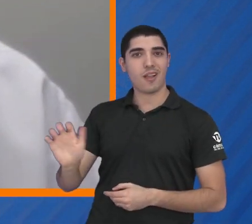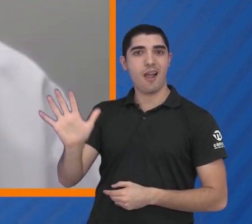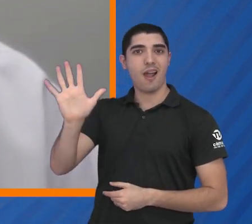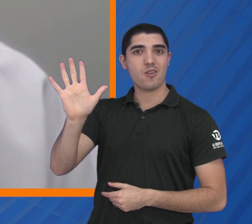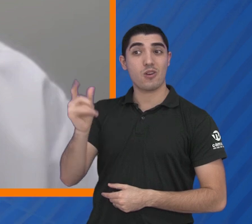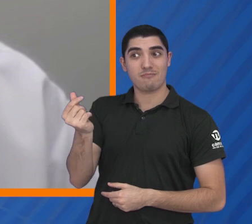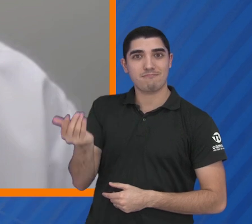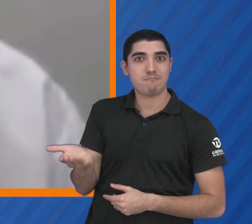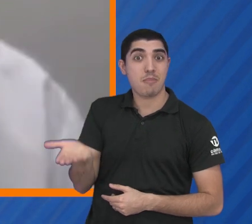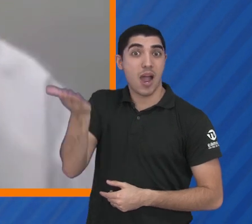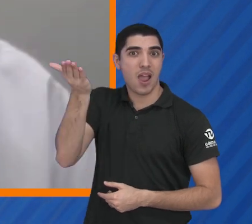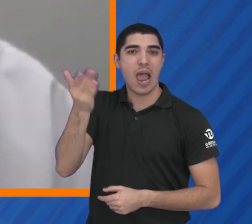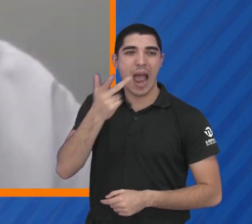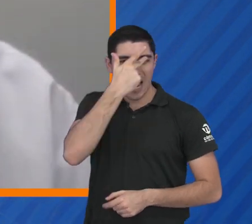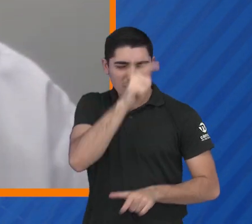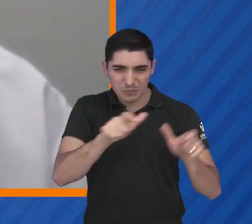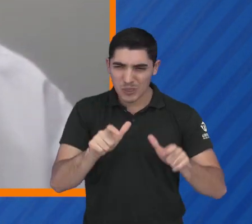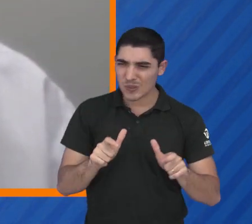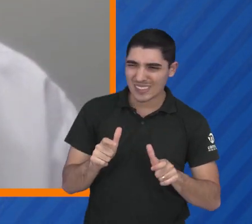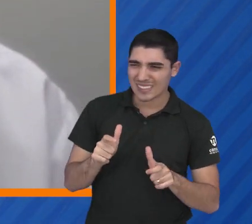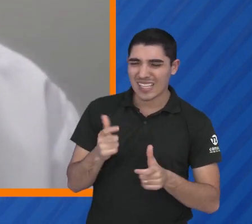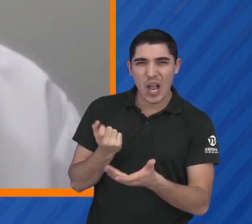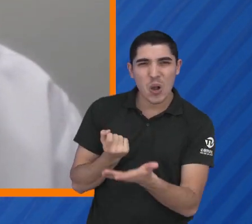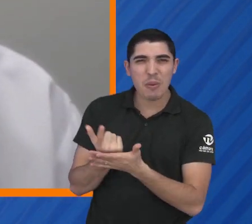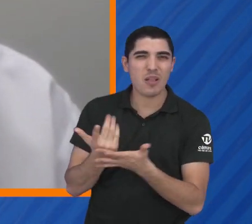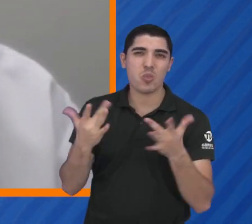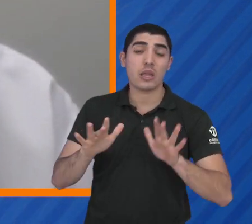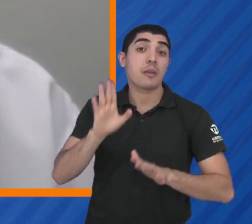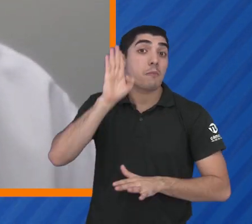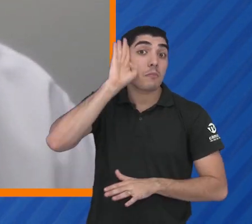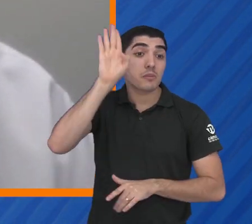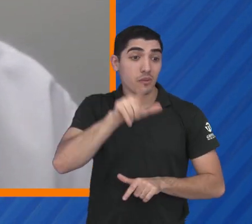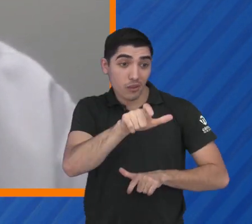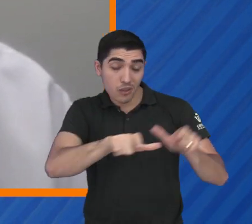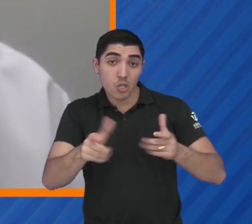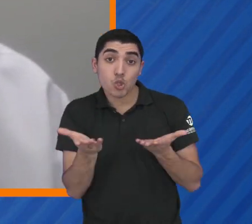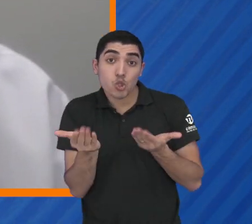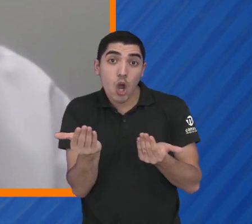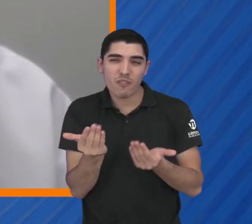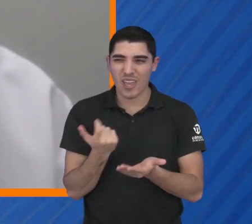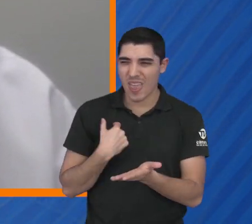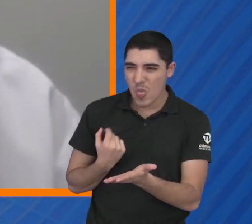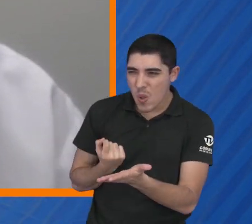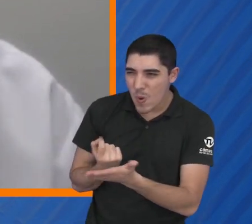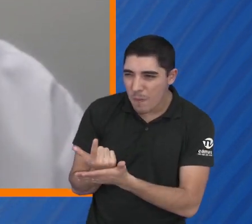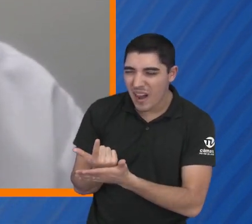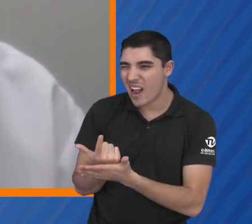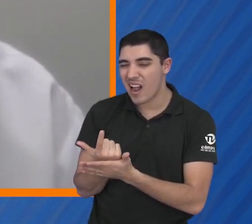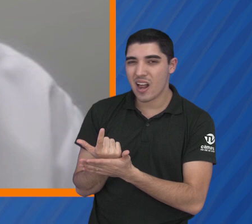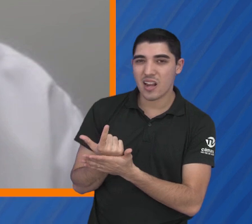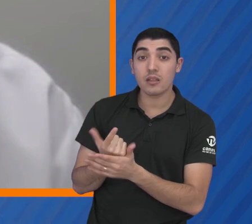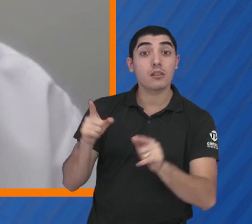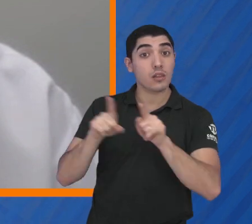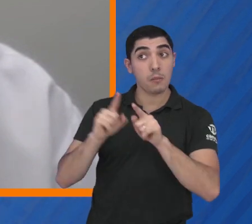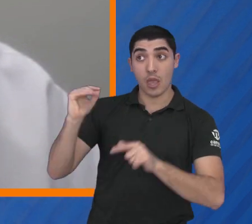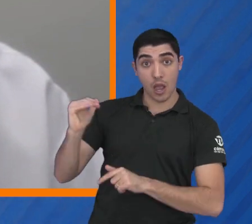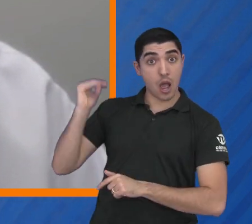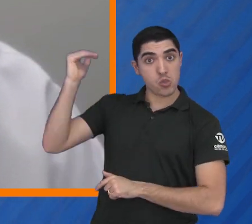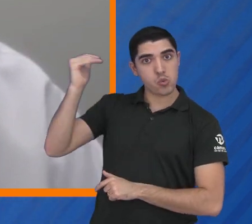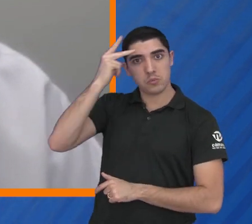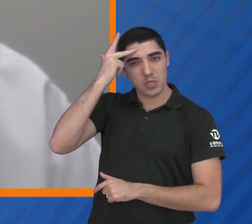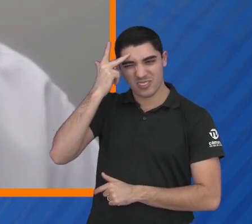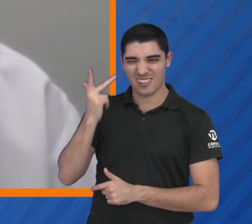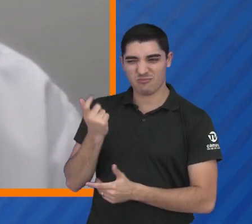mais inacessível, especialmente para os jovens começarem a fumar, mas também para os adultos